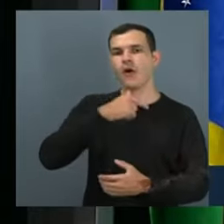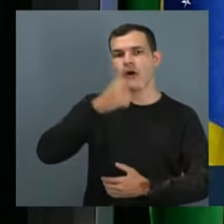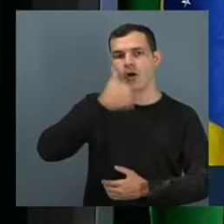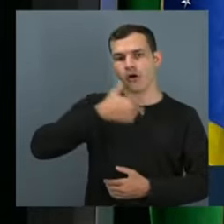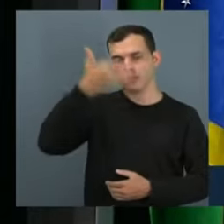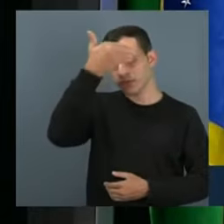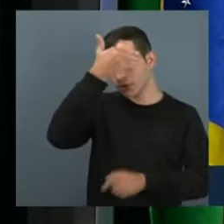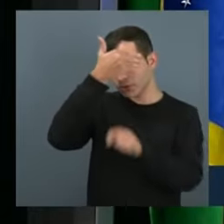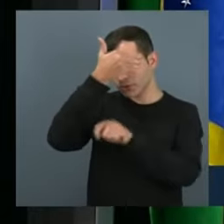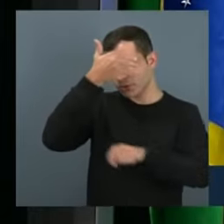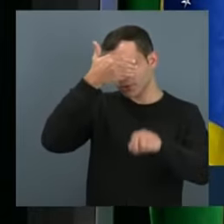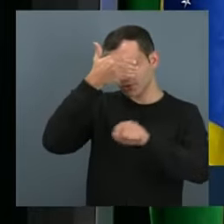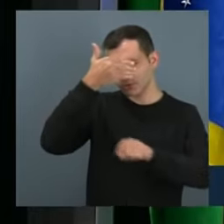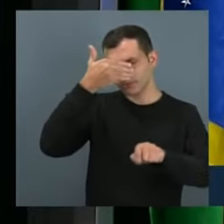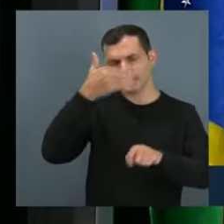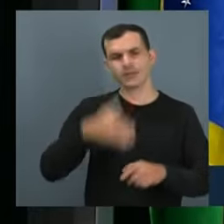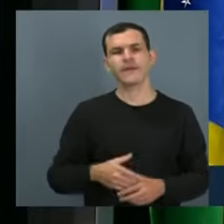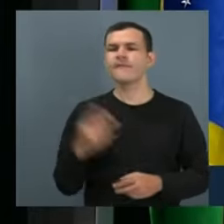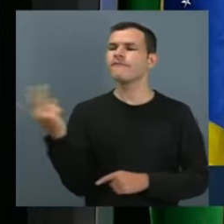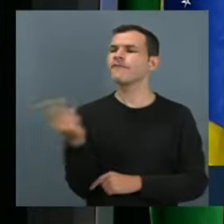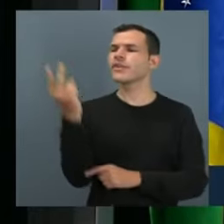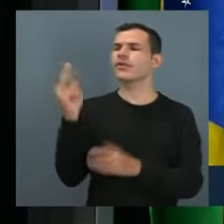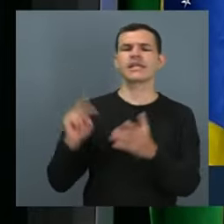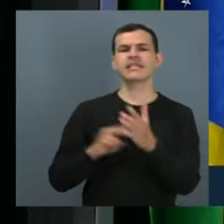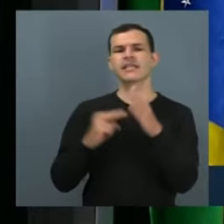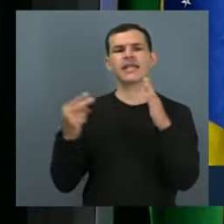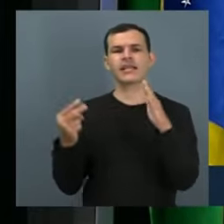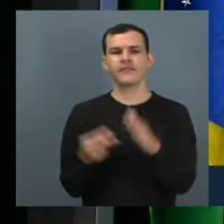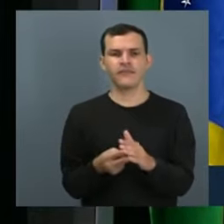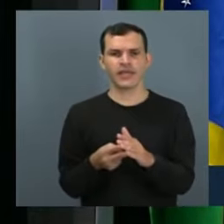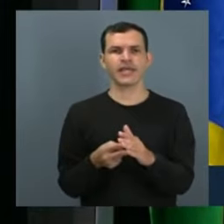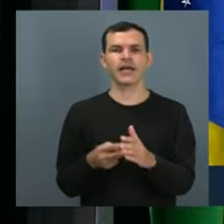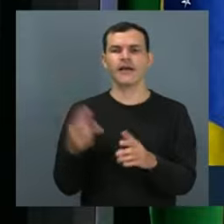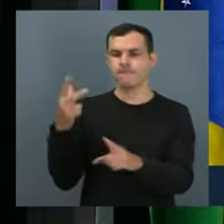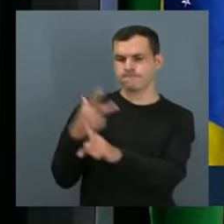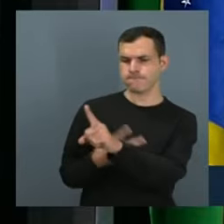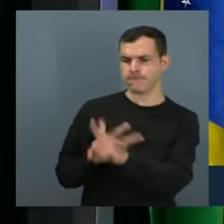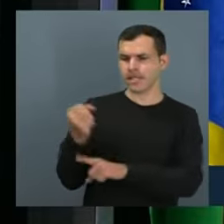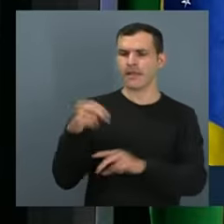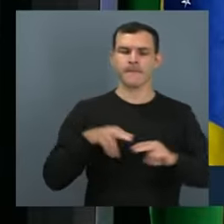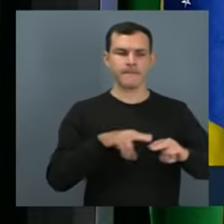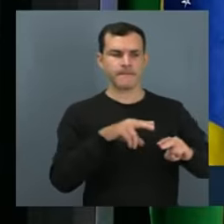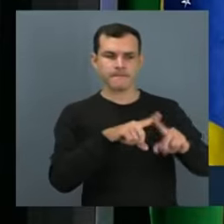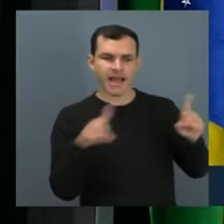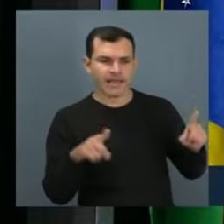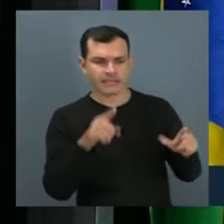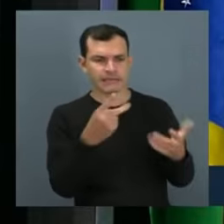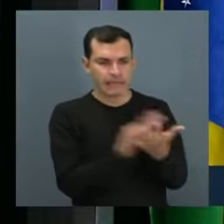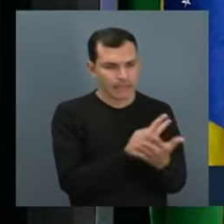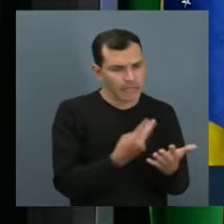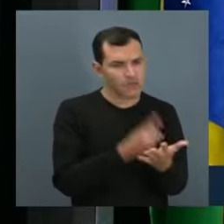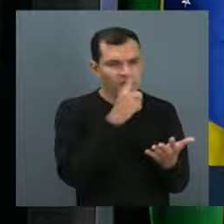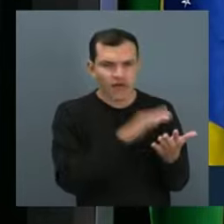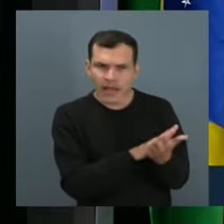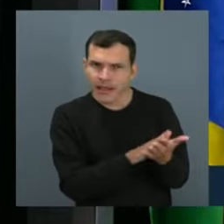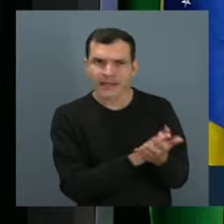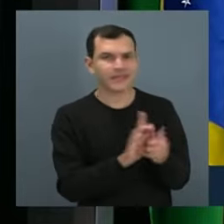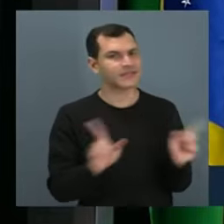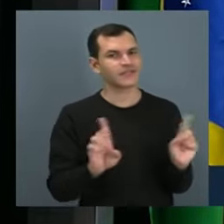significa avançar sem erros ou falhas, mas sim reconhecer que, apesar disso, é preciso seguir